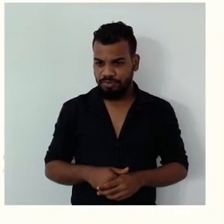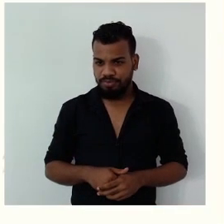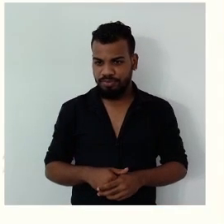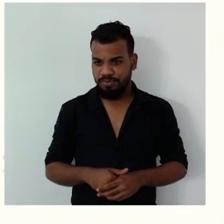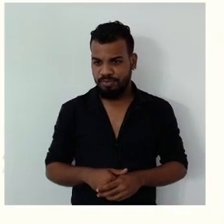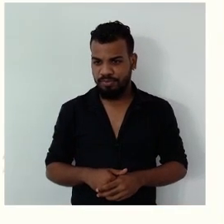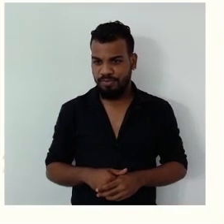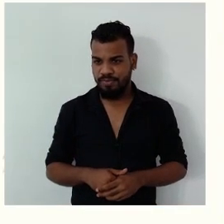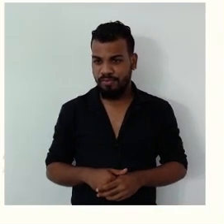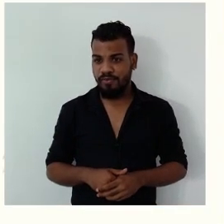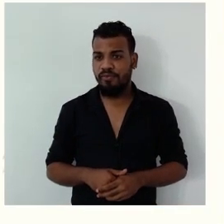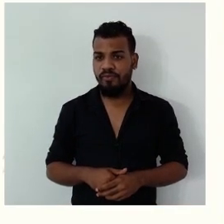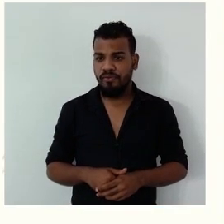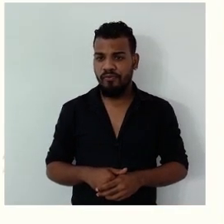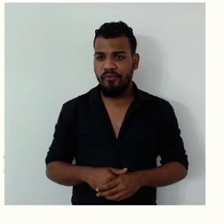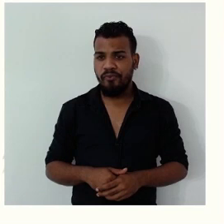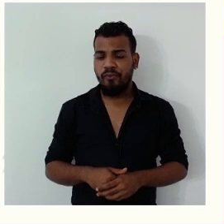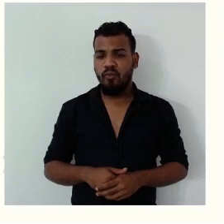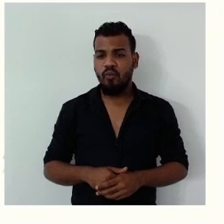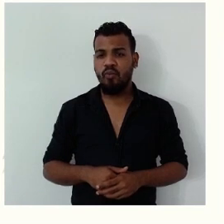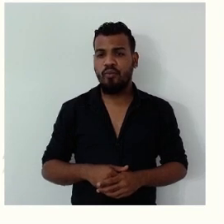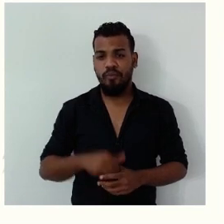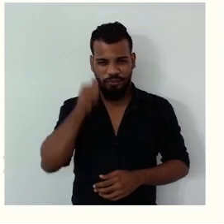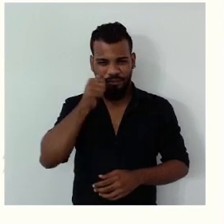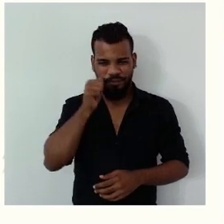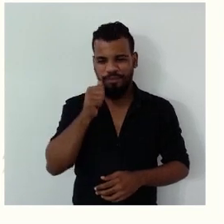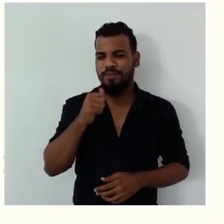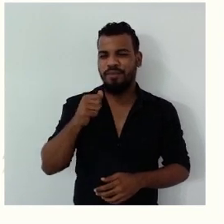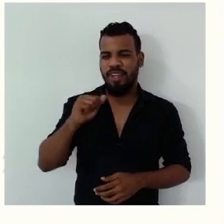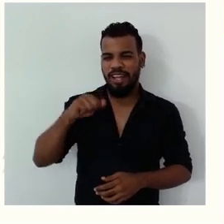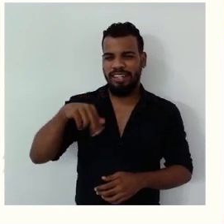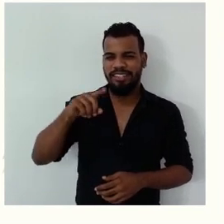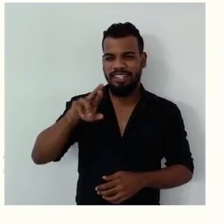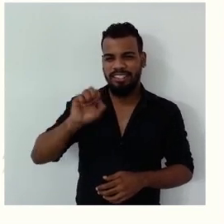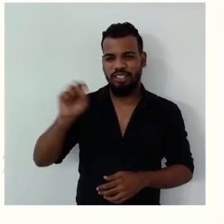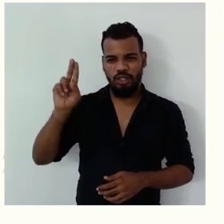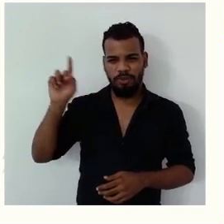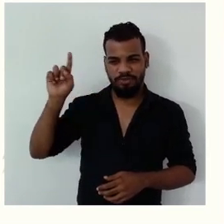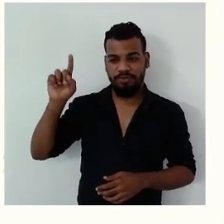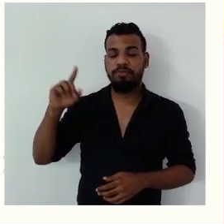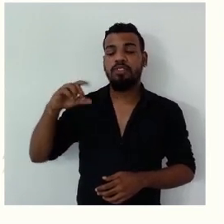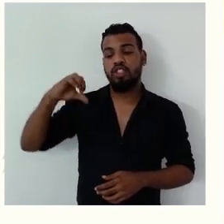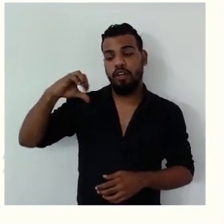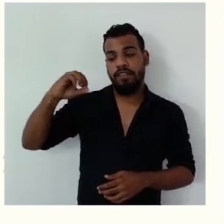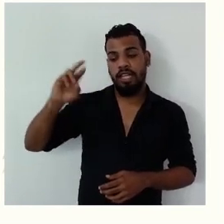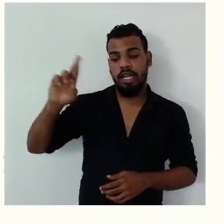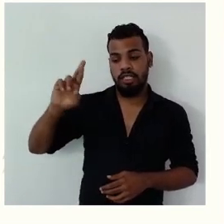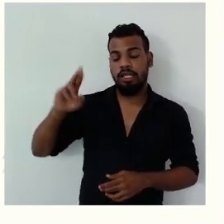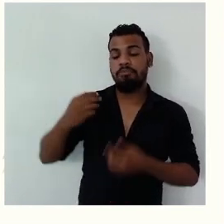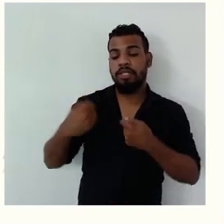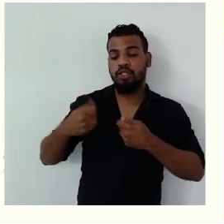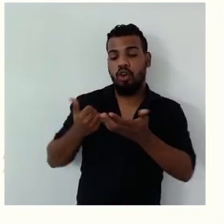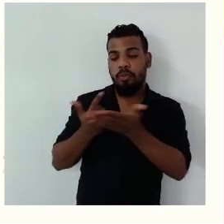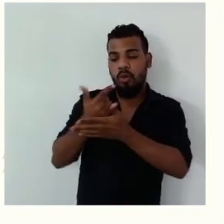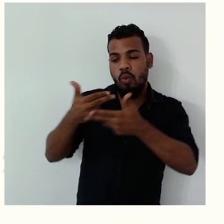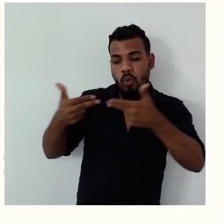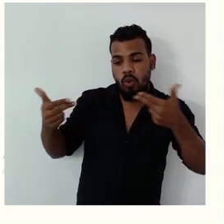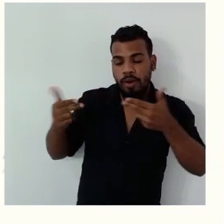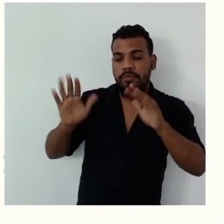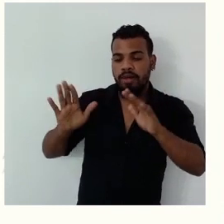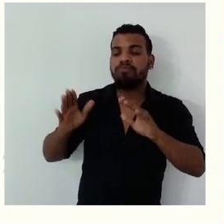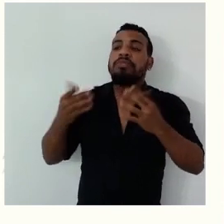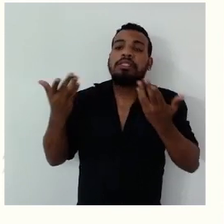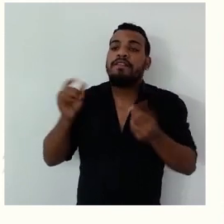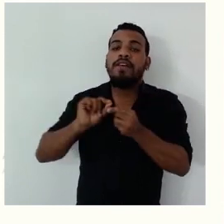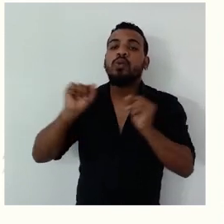ó. Andressa tem R$90 e precisa comprar alguns produtos. Para isso, foi ao